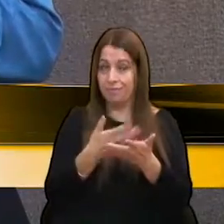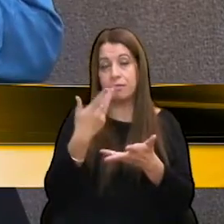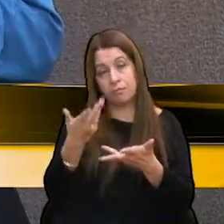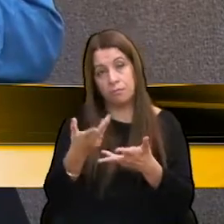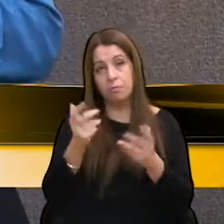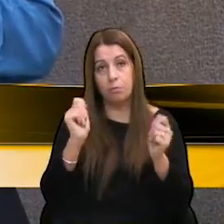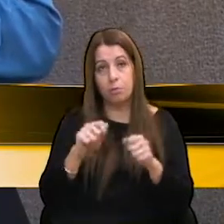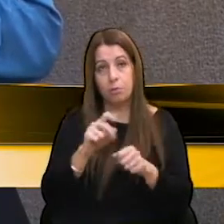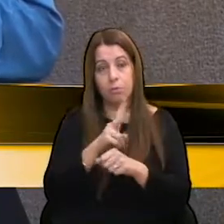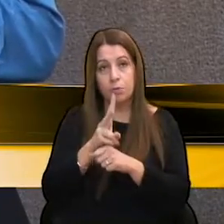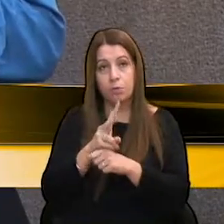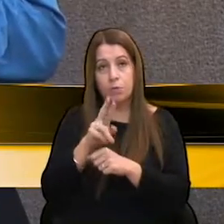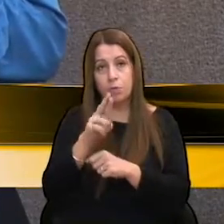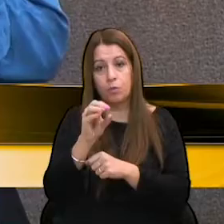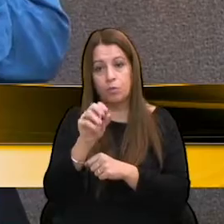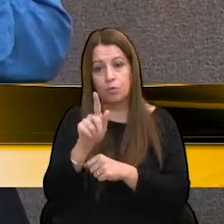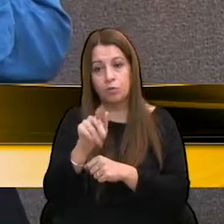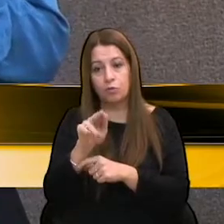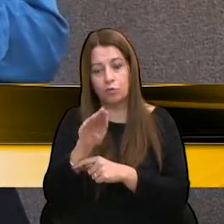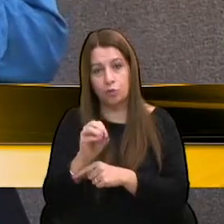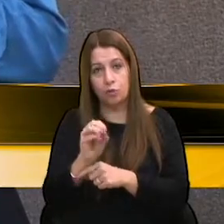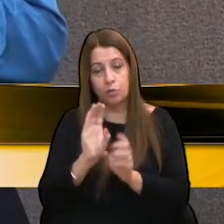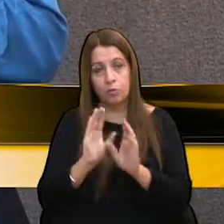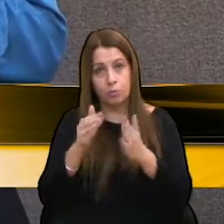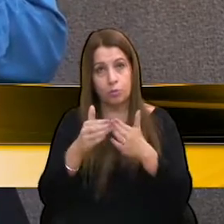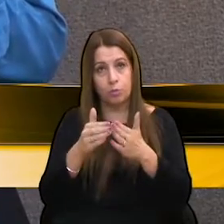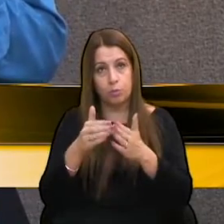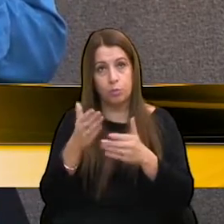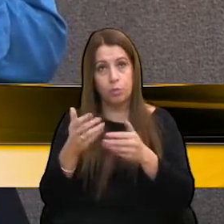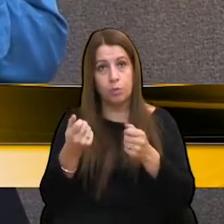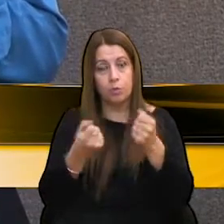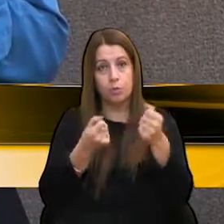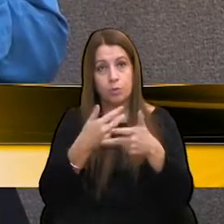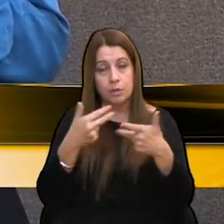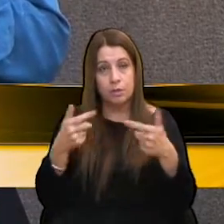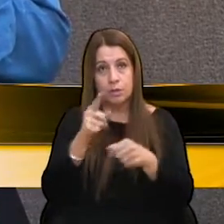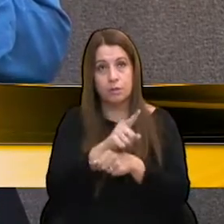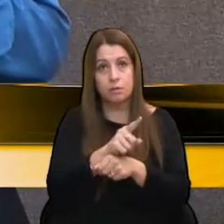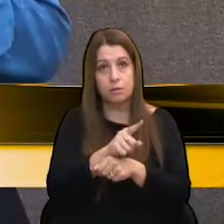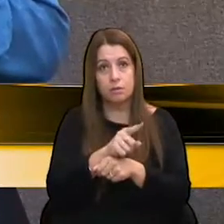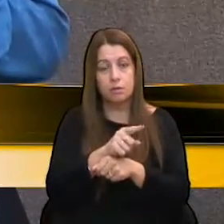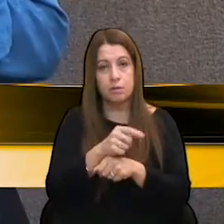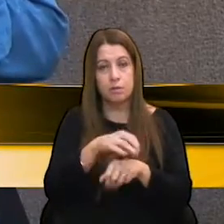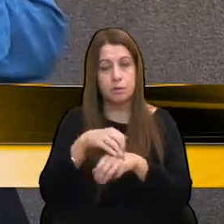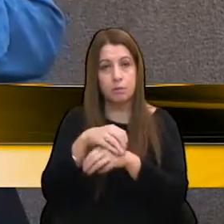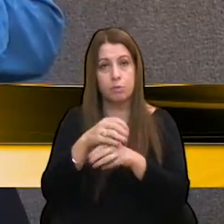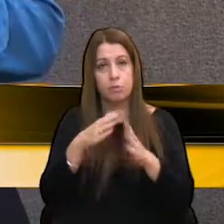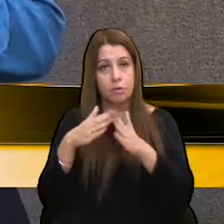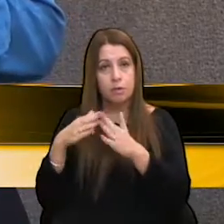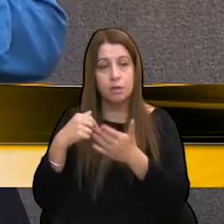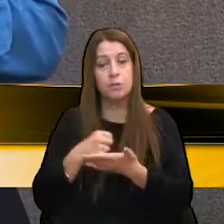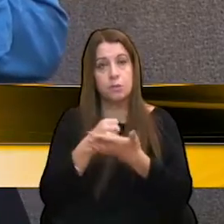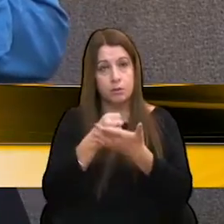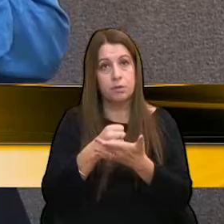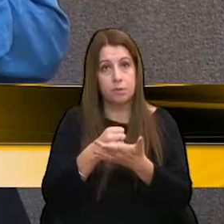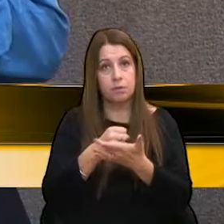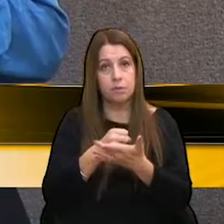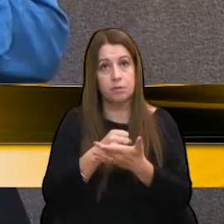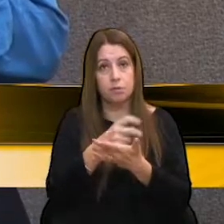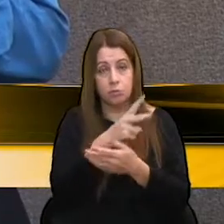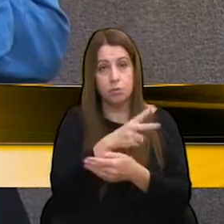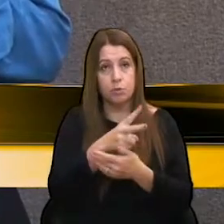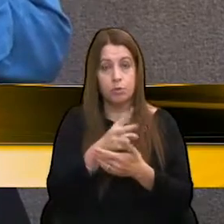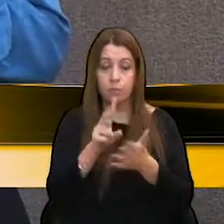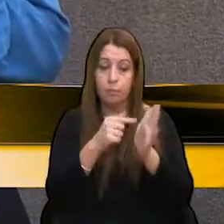pessoal pode procurar o Rogério na Comissão de Desenvolvimento Urbano, Transporte e Habitação, que é o assessor, e ele